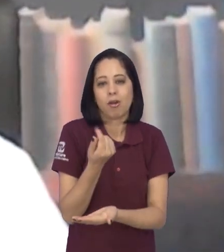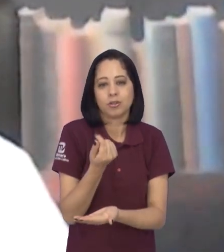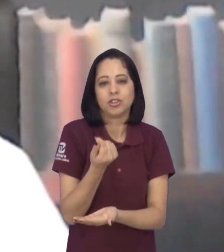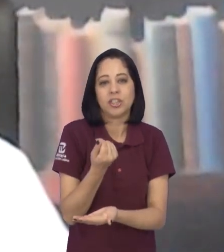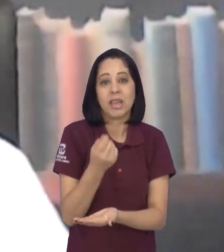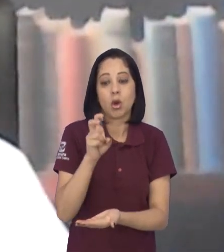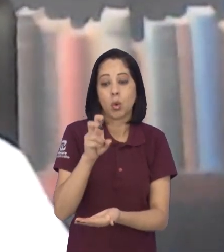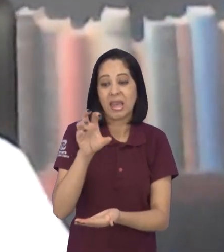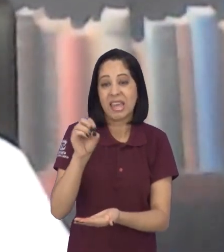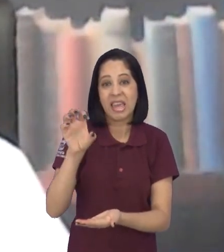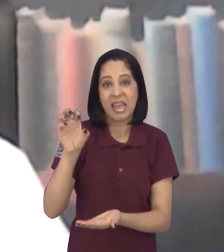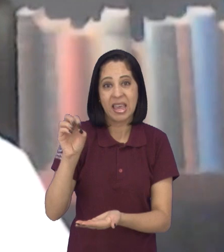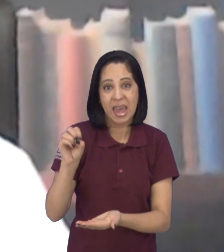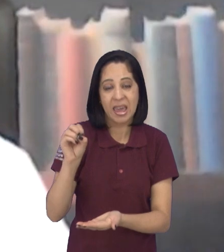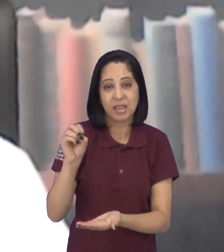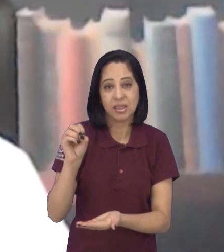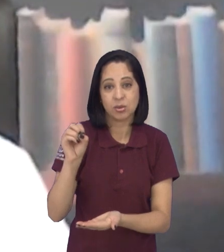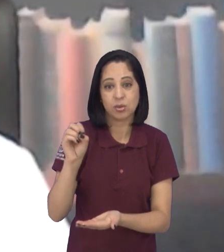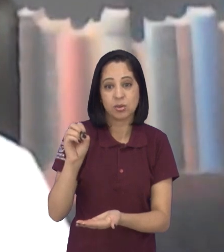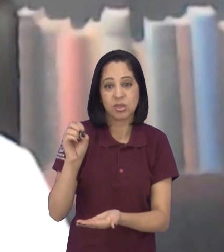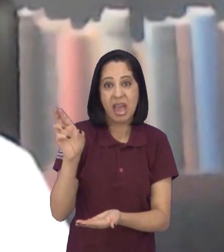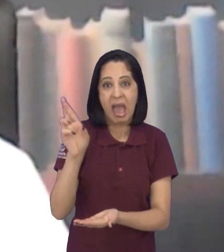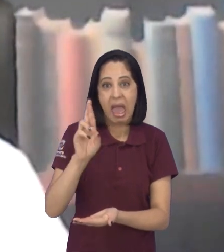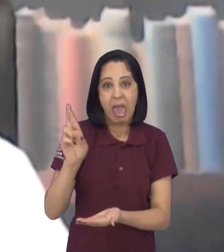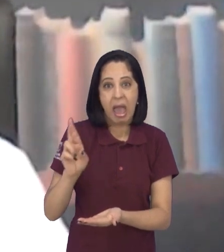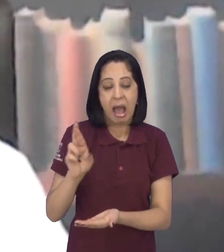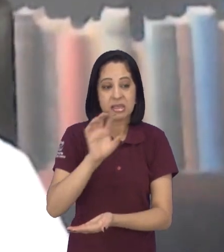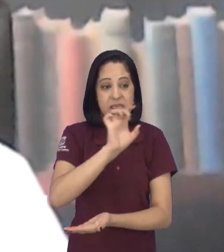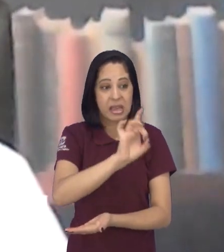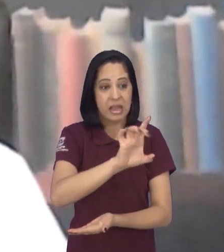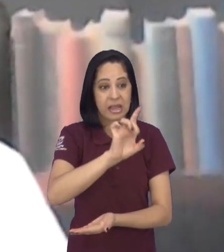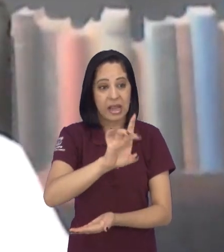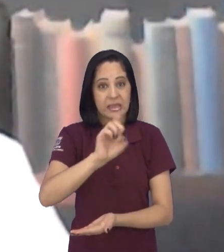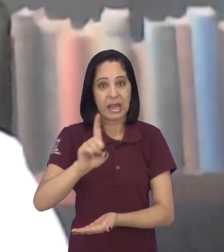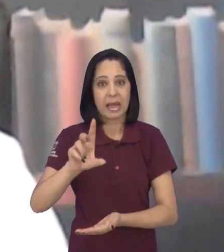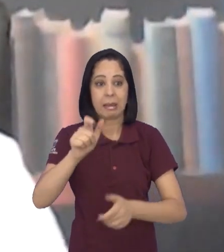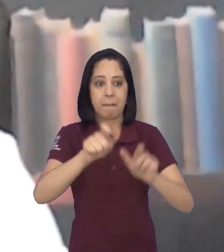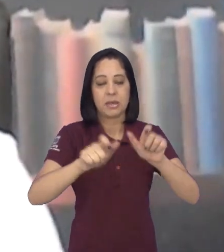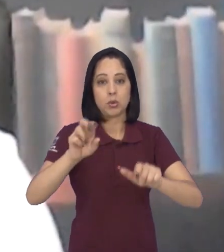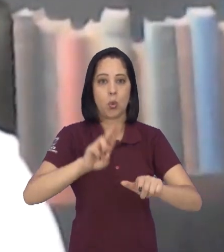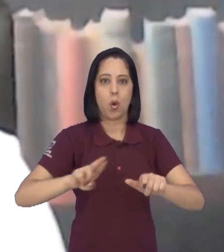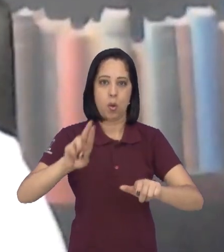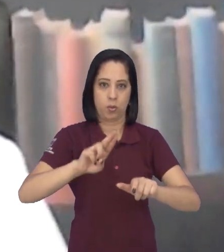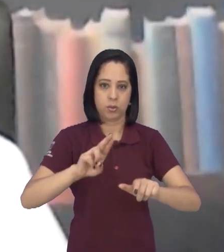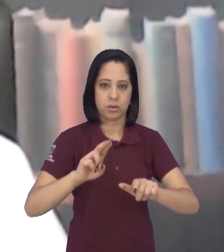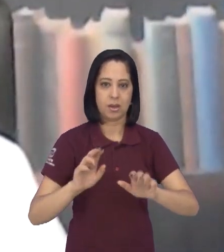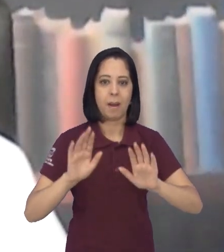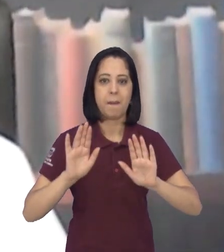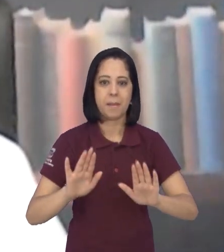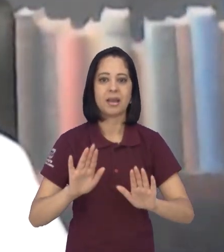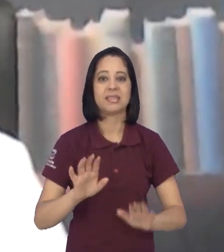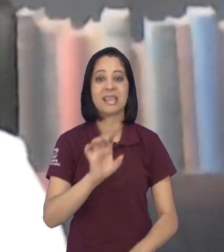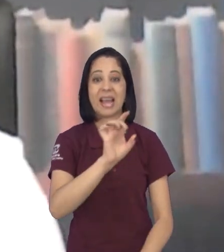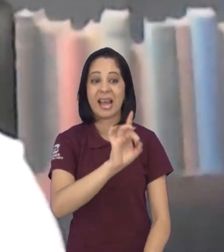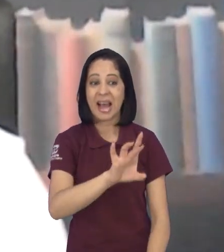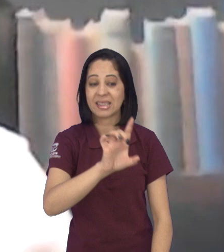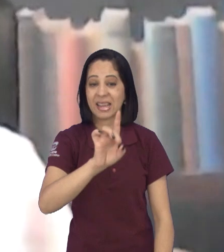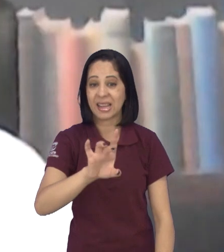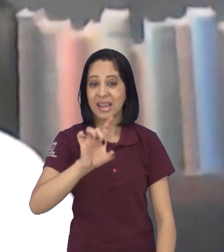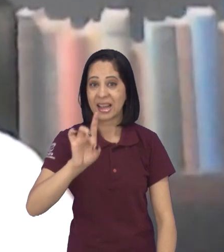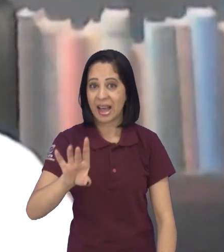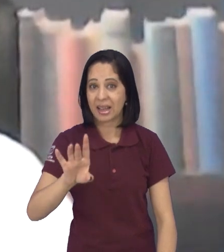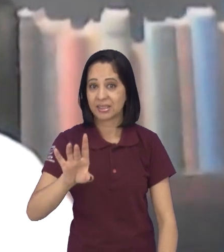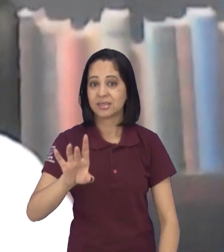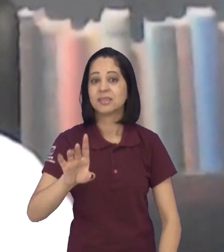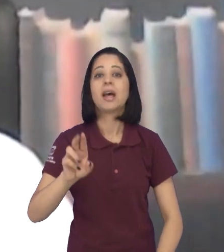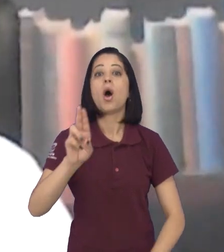aproximadamente R$500 por cada usuário do TikTok. Só que é o seguinte, cada usuário que tinha conta antes